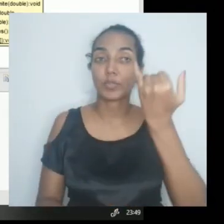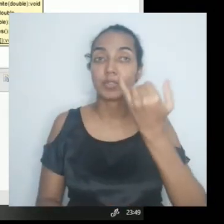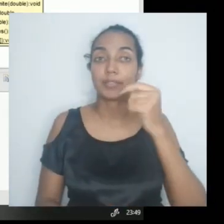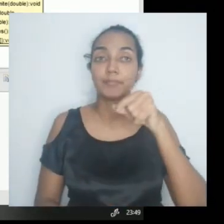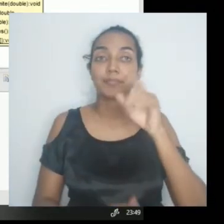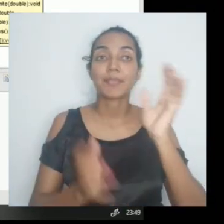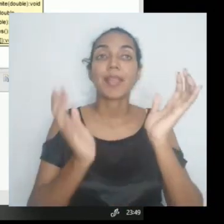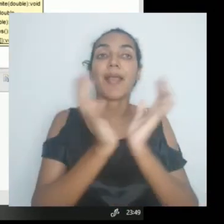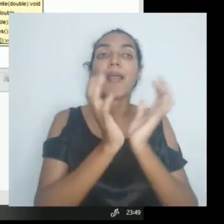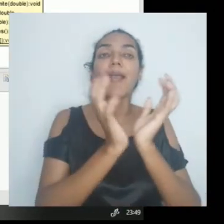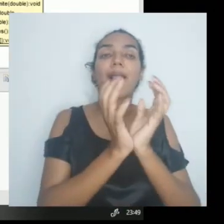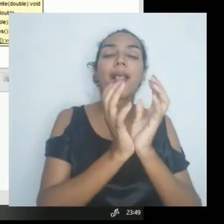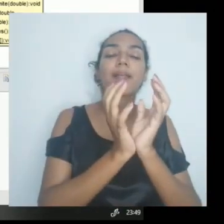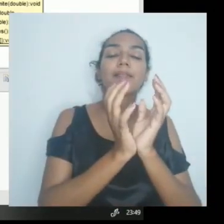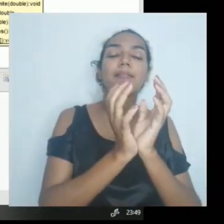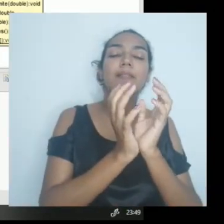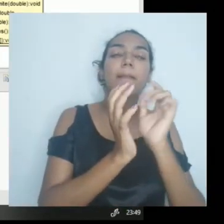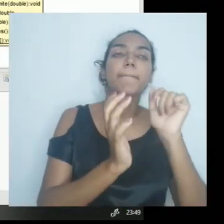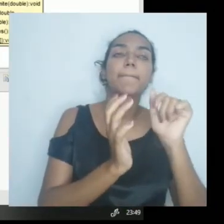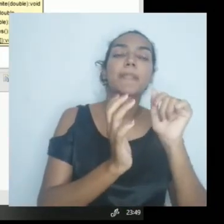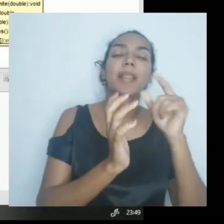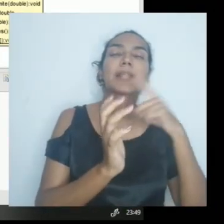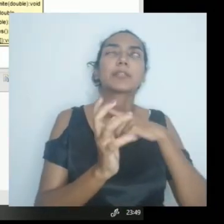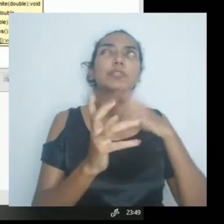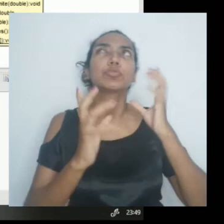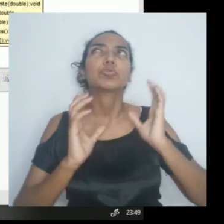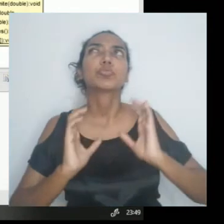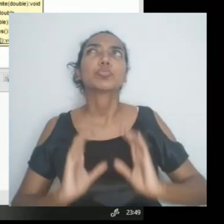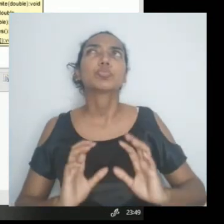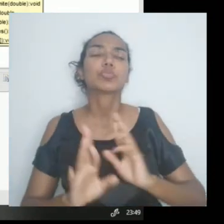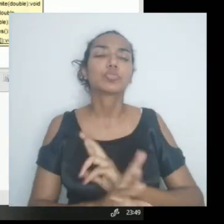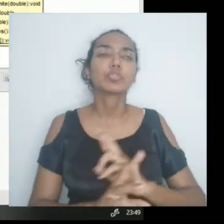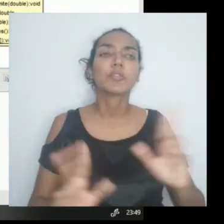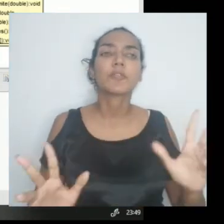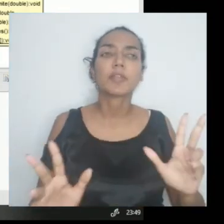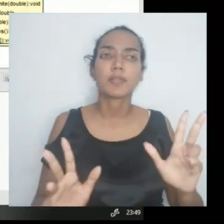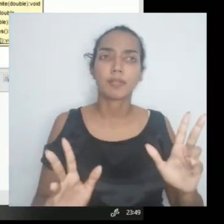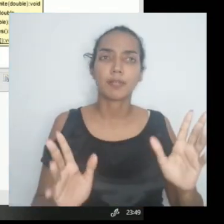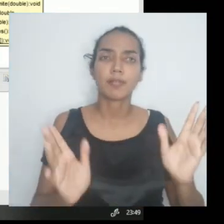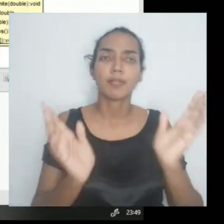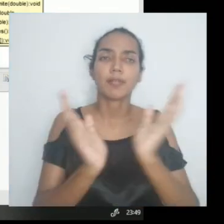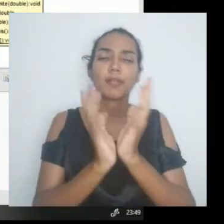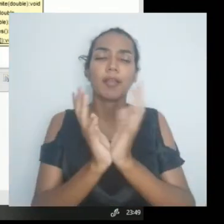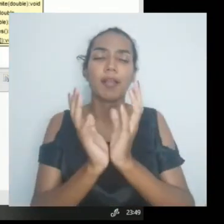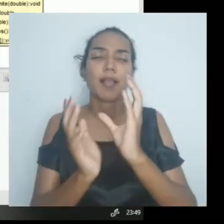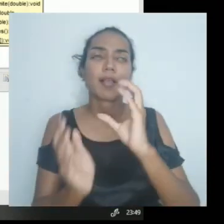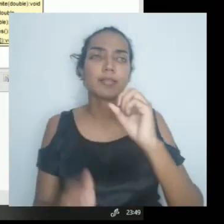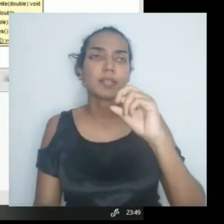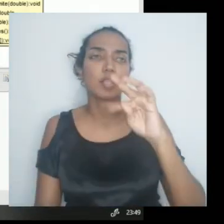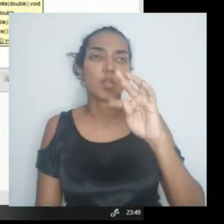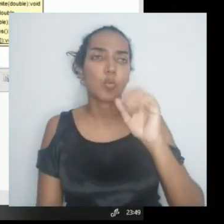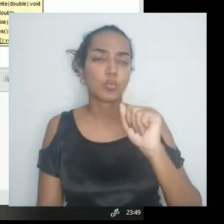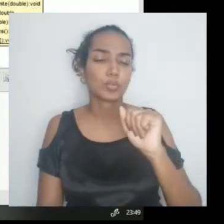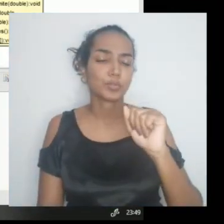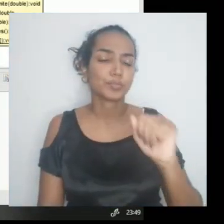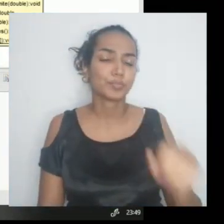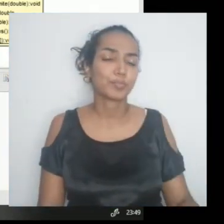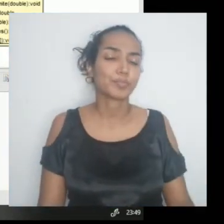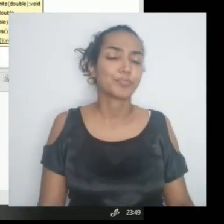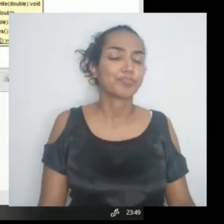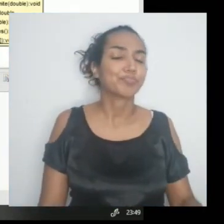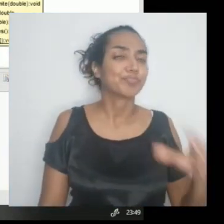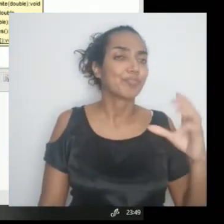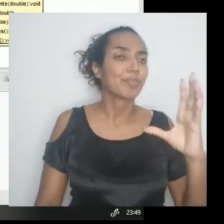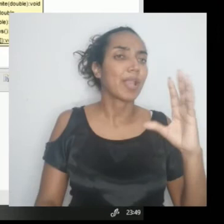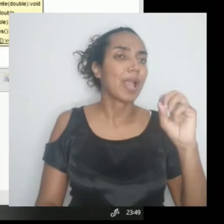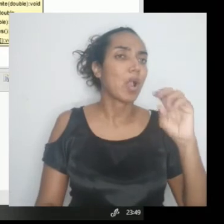da classe conta. Vejam que a classe conta especial tem um atributo a mais, e esse atributo representa um limite. O limite não é nada mais do